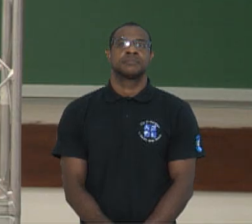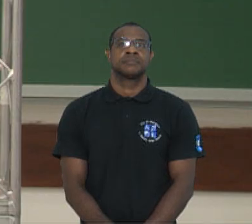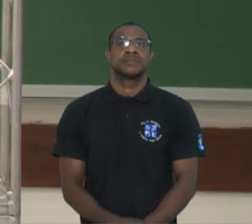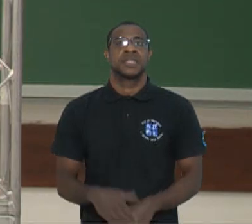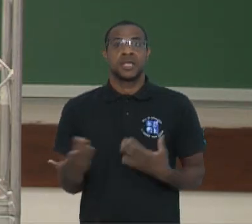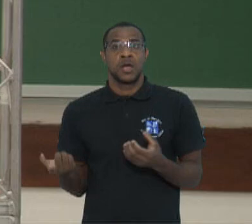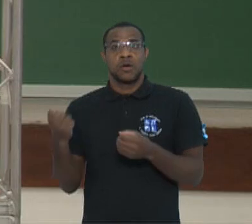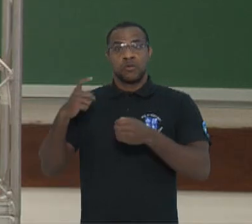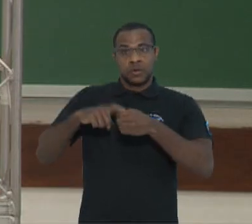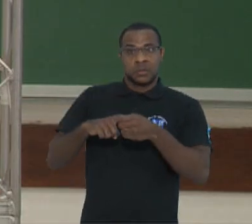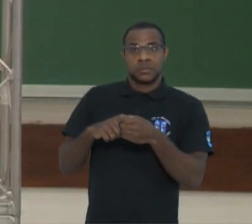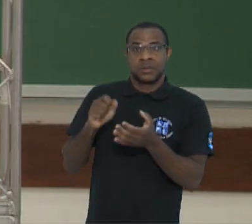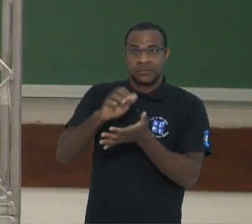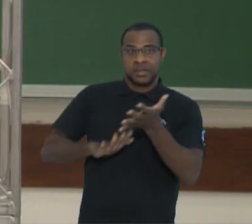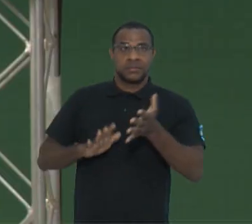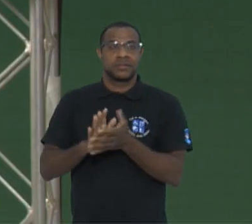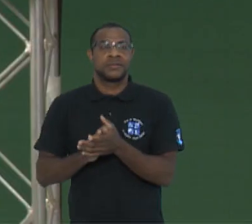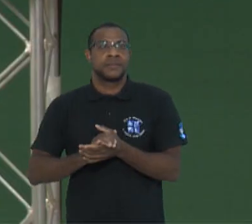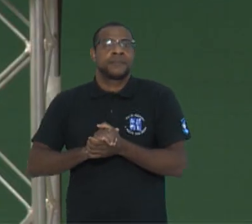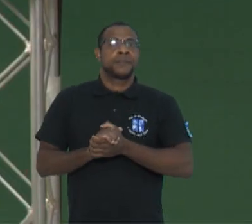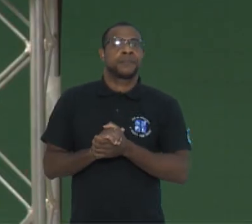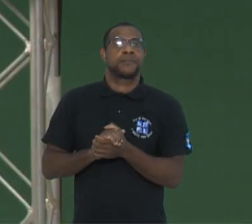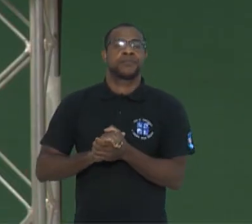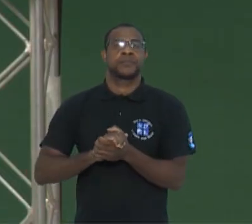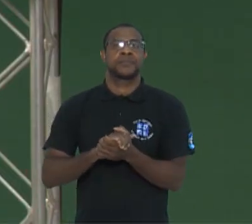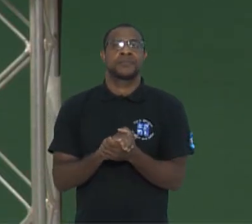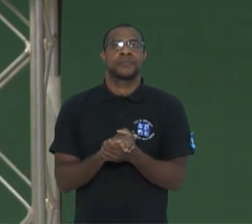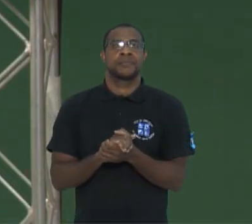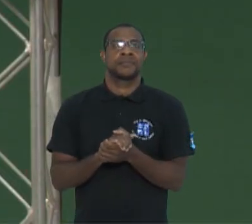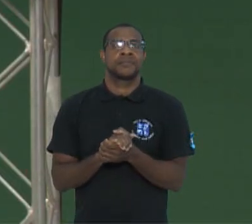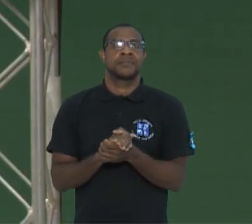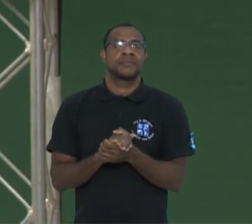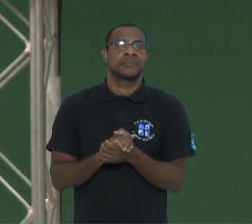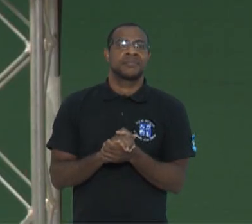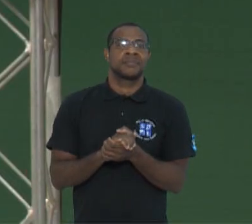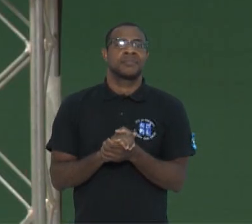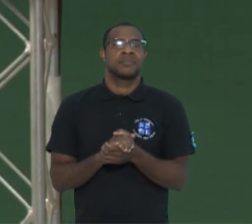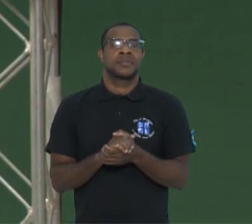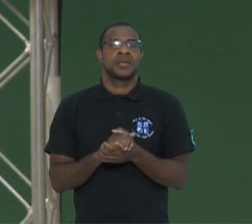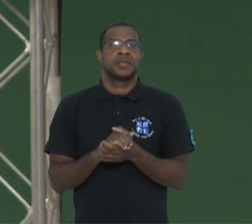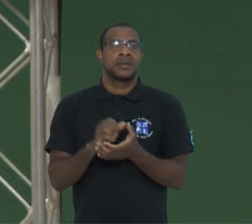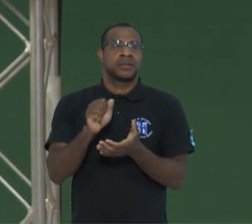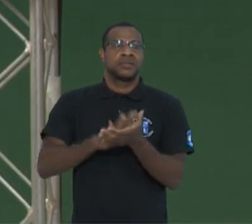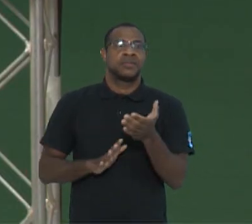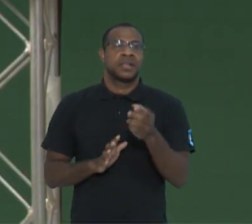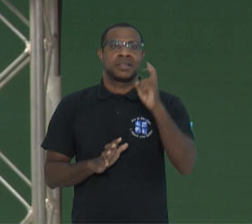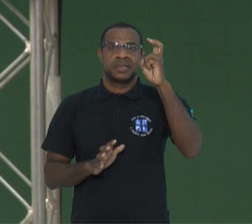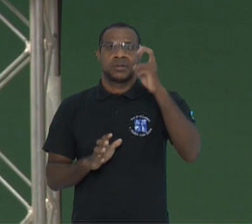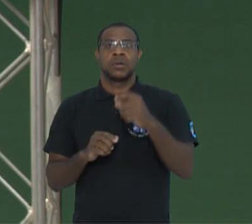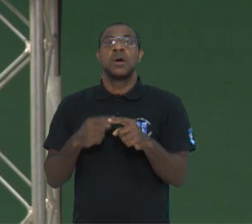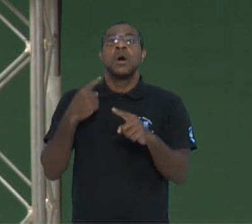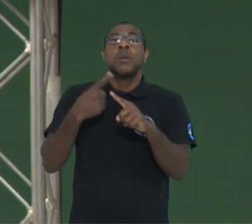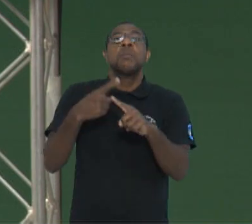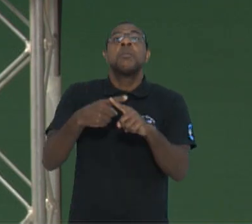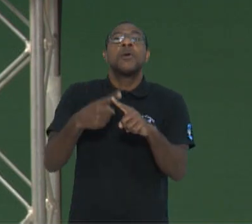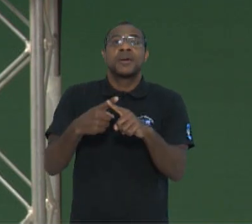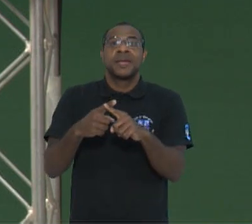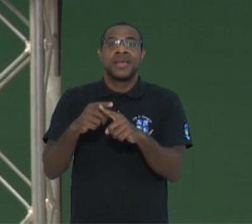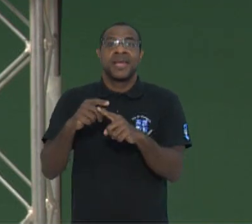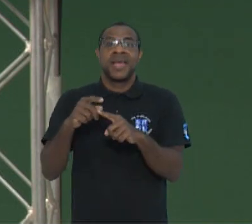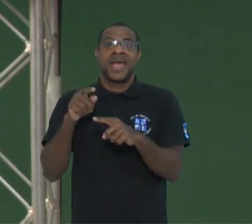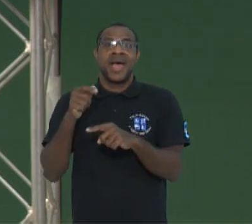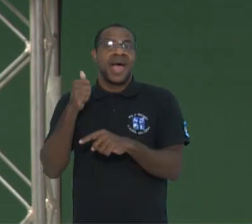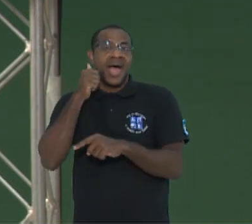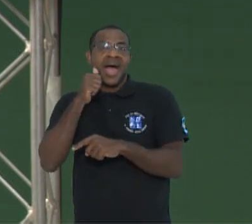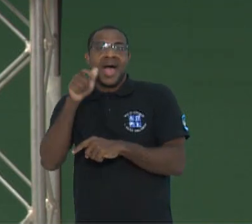Pessoal, retomando o nosso exercício. Why does Ellen love the hotel? Por que ela amou o hotel? Porque é barato e